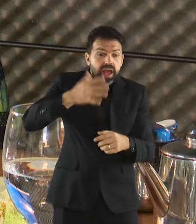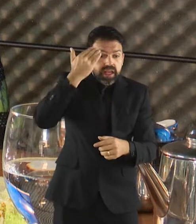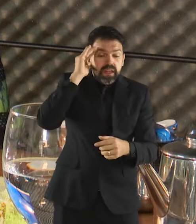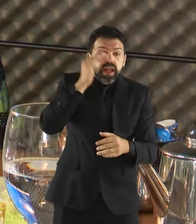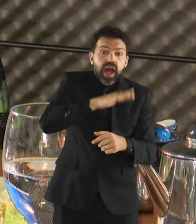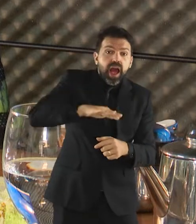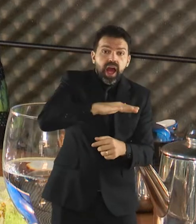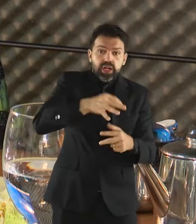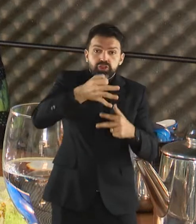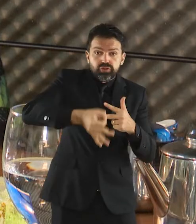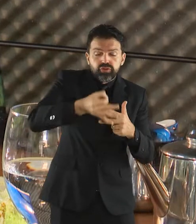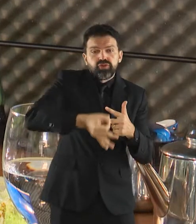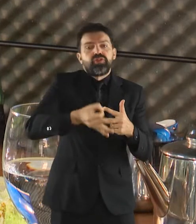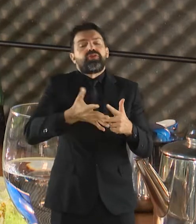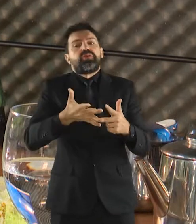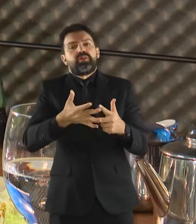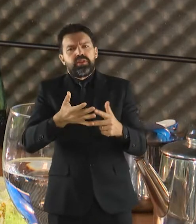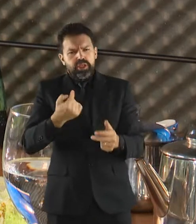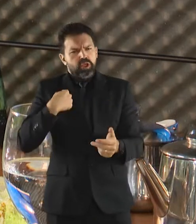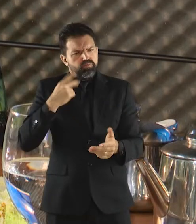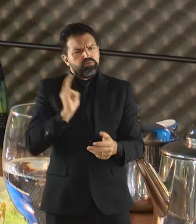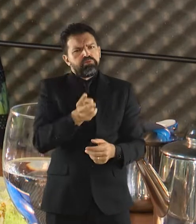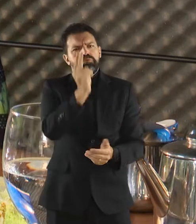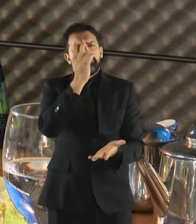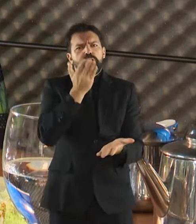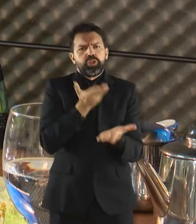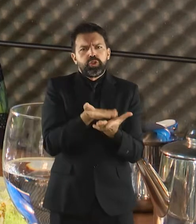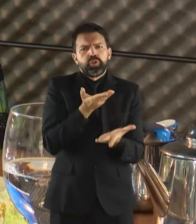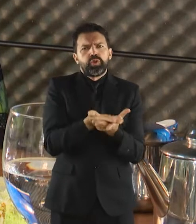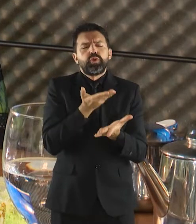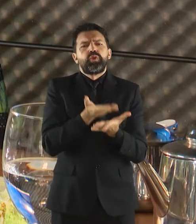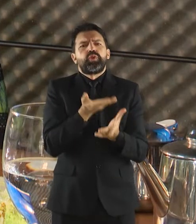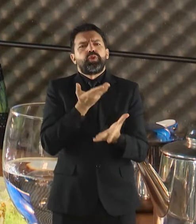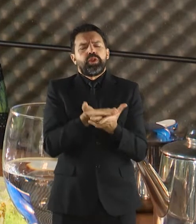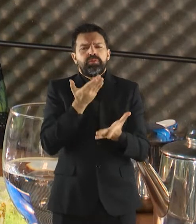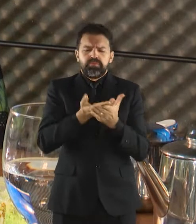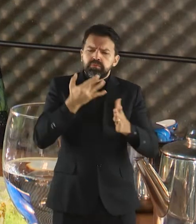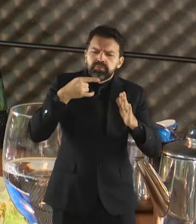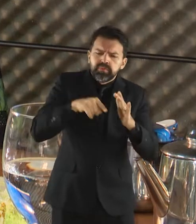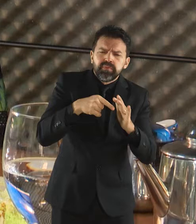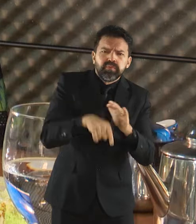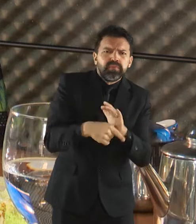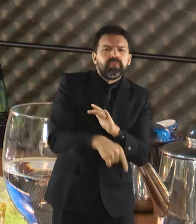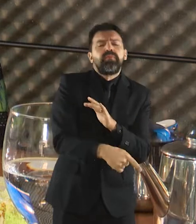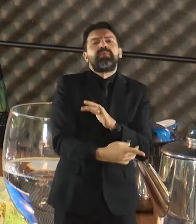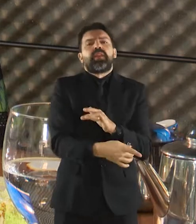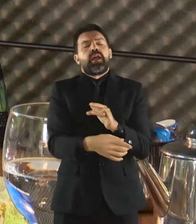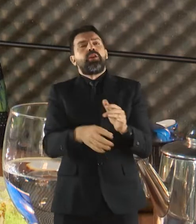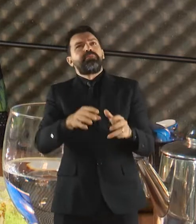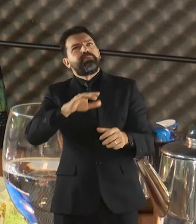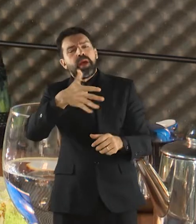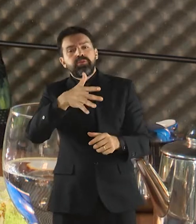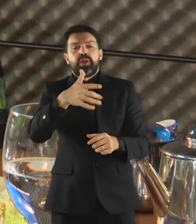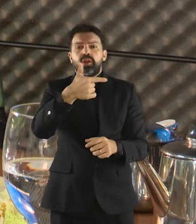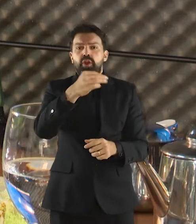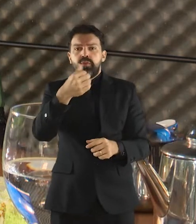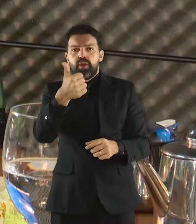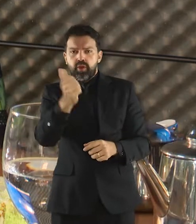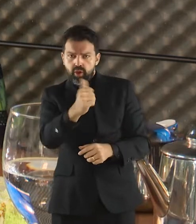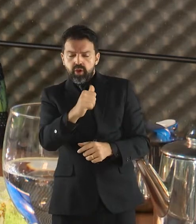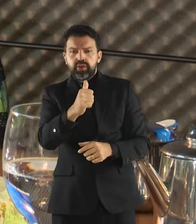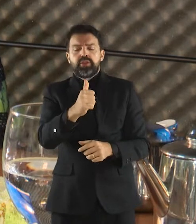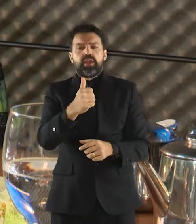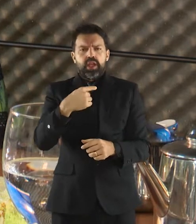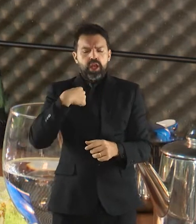justiça e tudo. E continuei estudando, né? E quando foi em 2011, eu fiz concurso para o